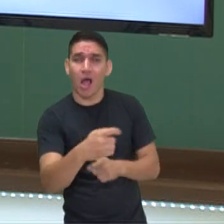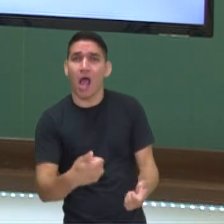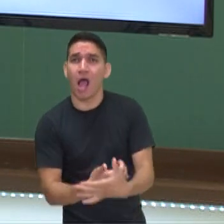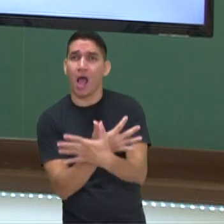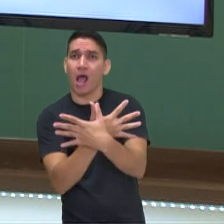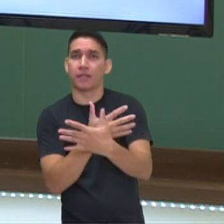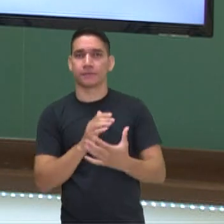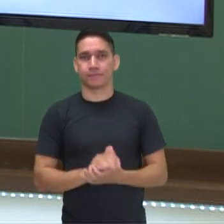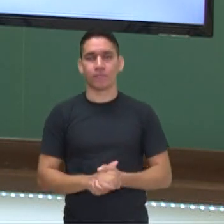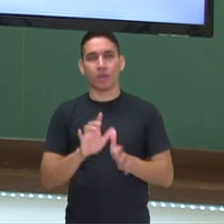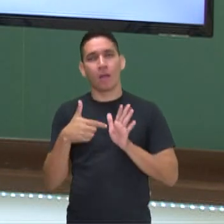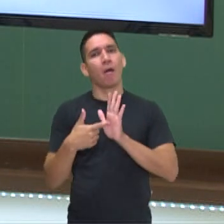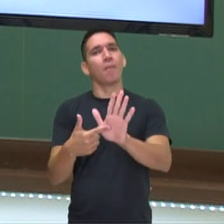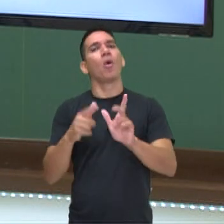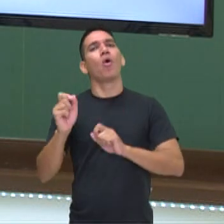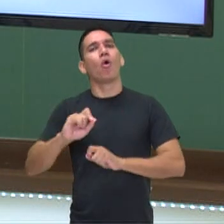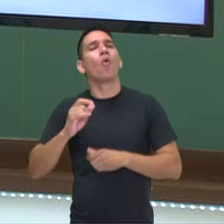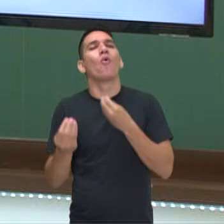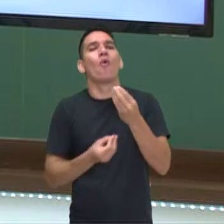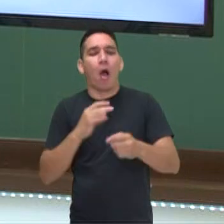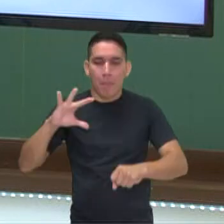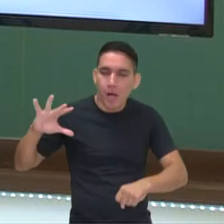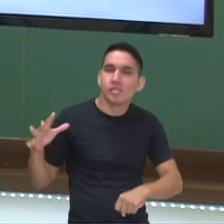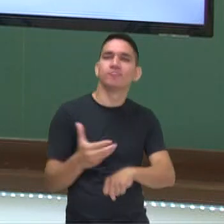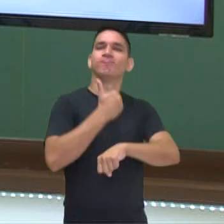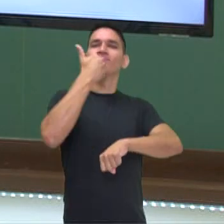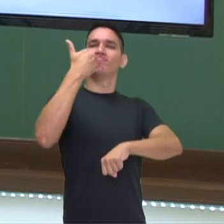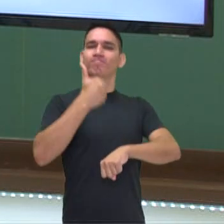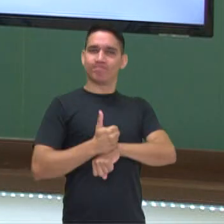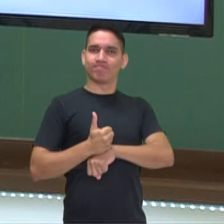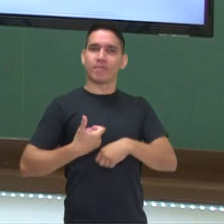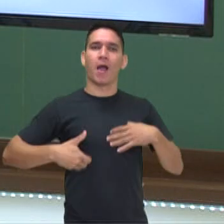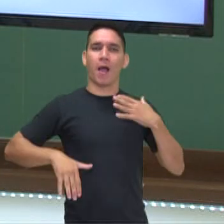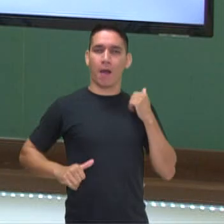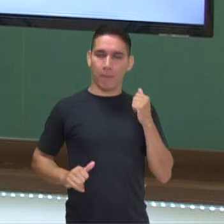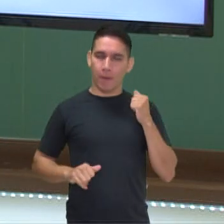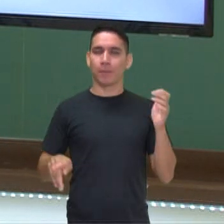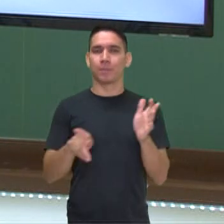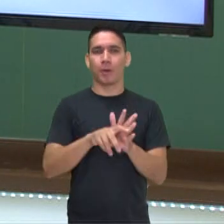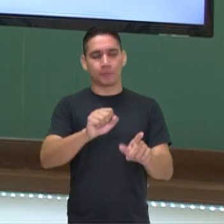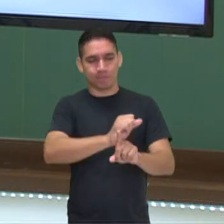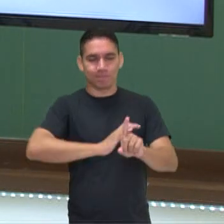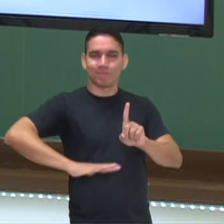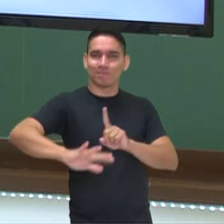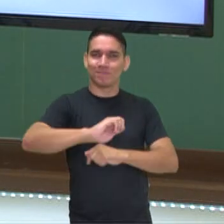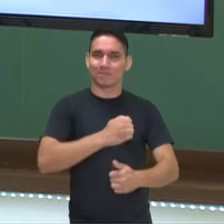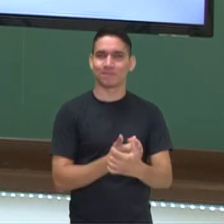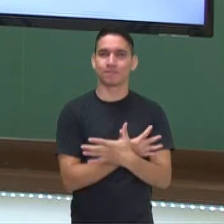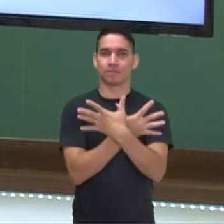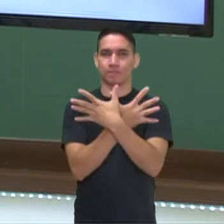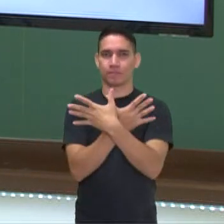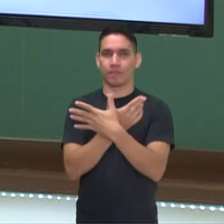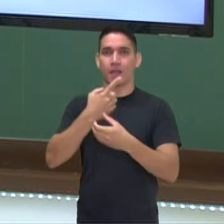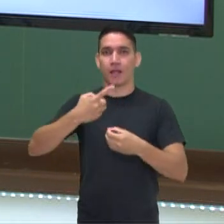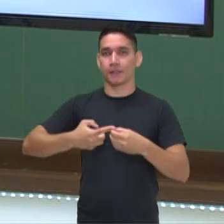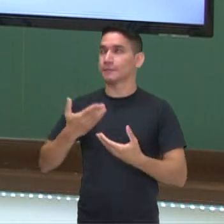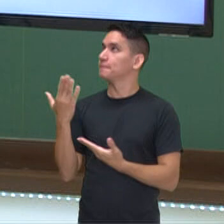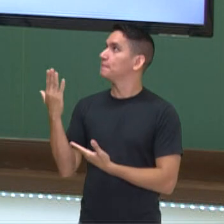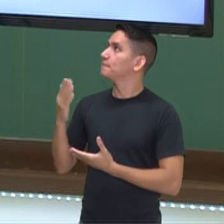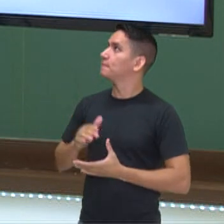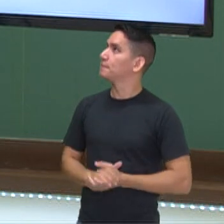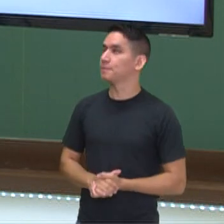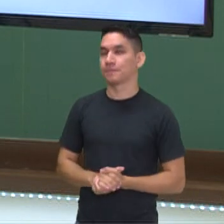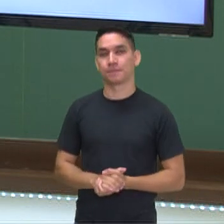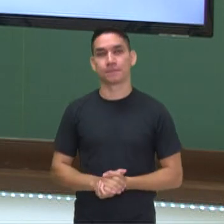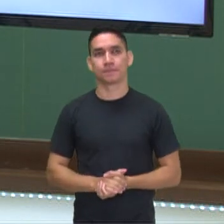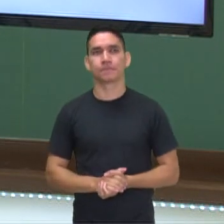representação, né, da conquista espanhola sobre a civilização azteca na Batalha de Tepiquis.